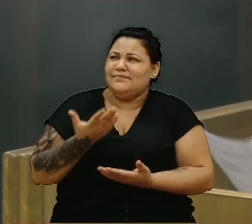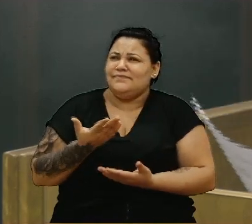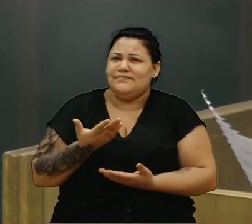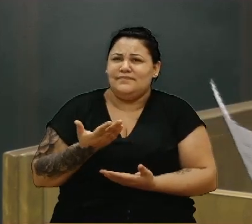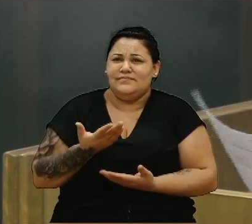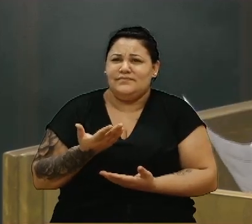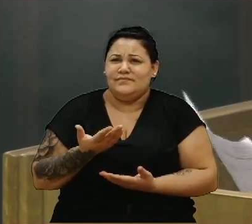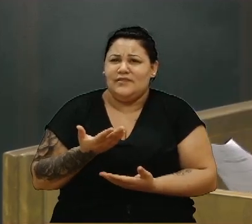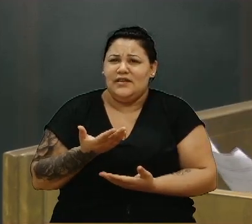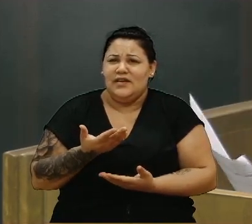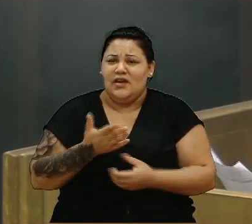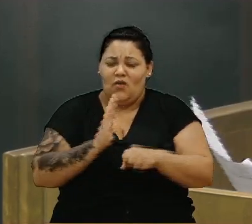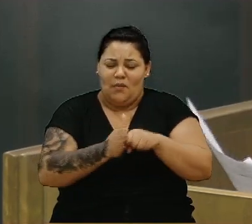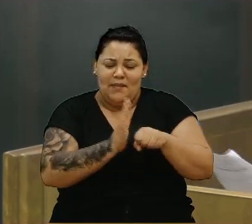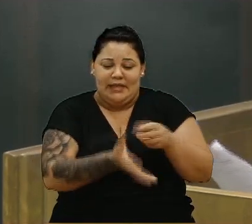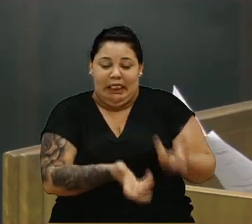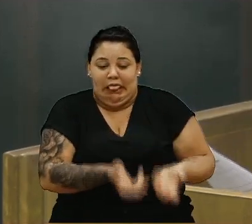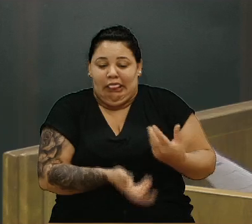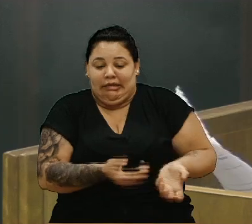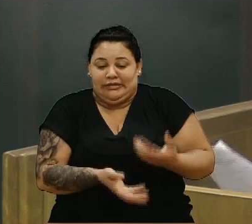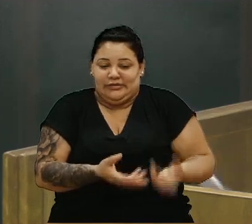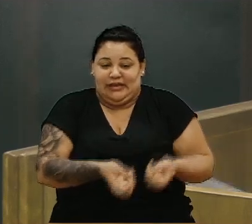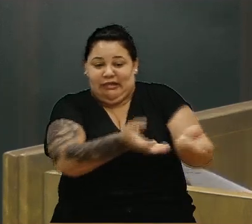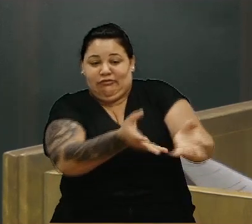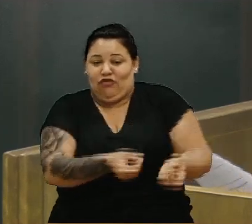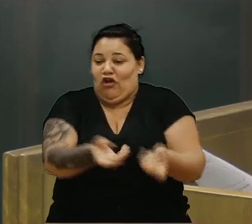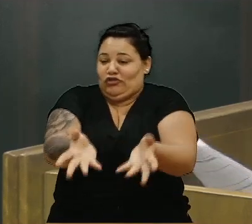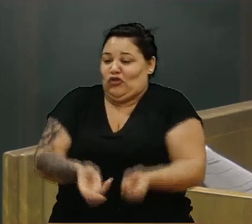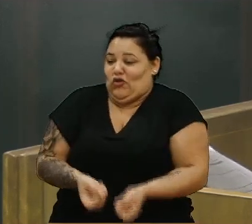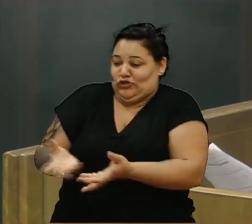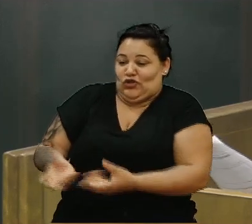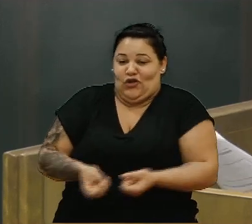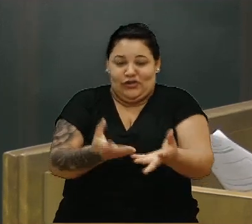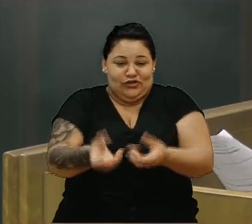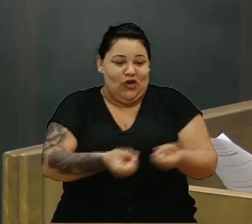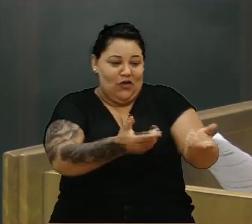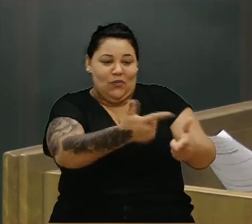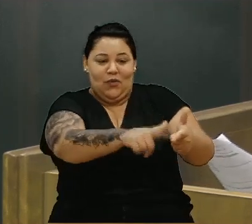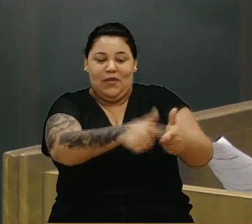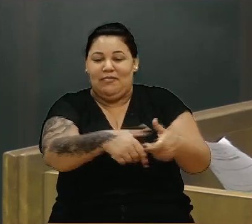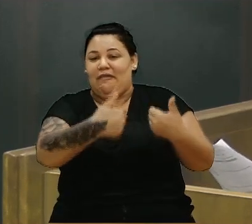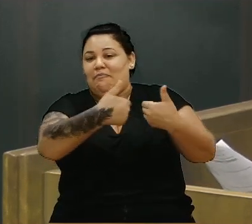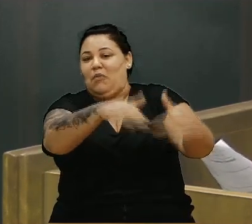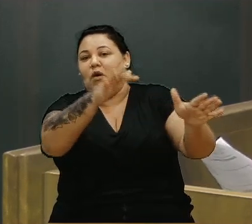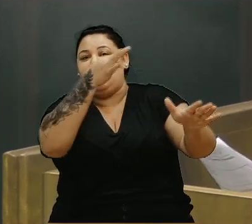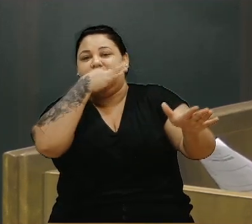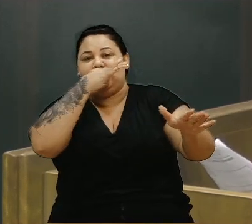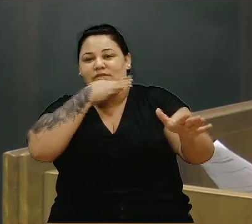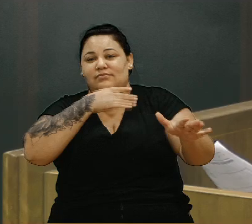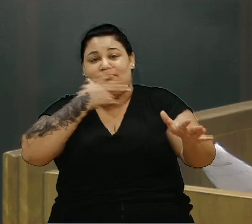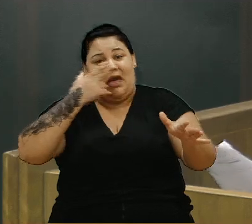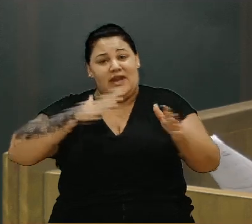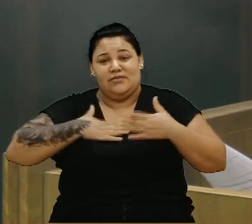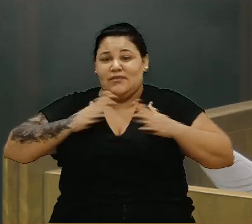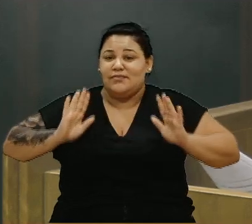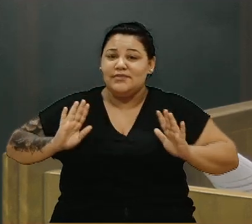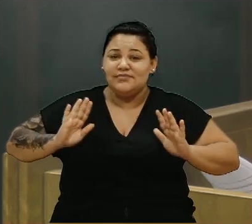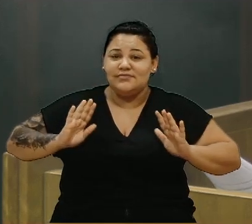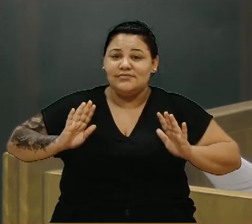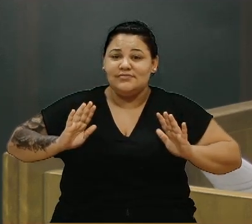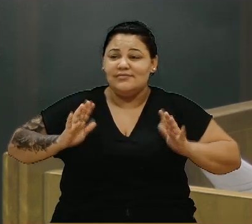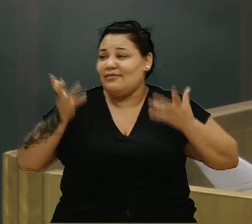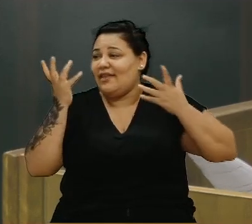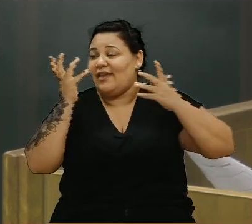batata quente. O DENIT não quis, a UBRA não quis, vamos jogar essa batata quente para Caxias do Sul. É isso que está parecendo. Ninguém